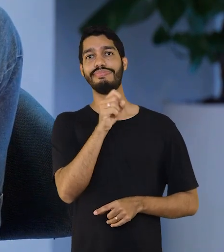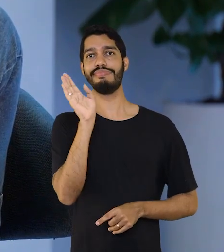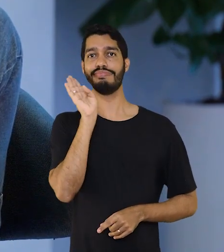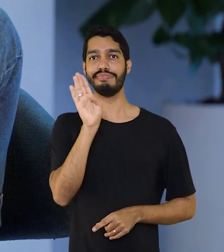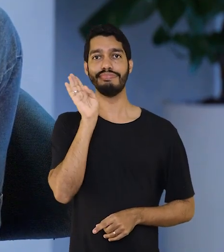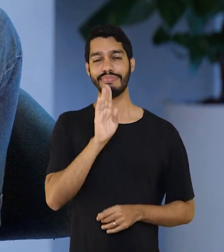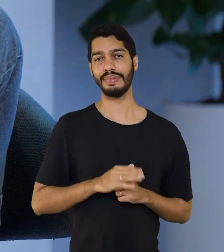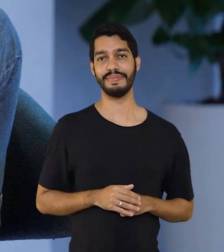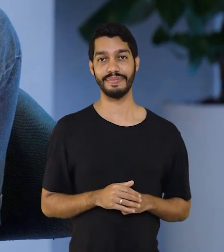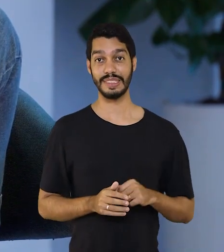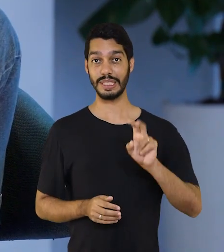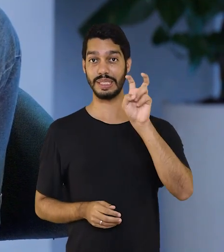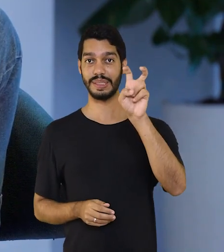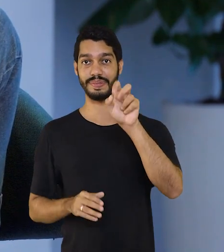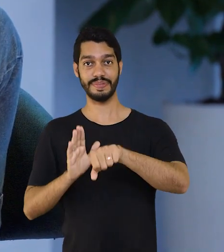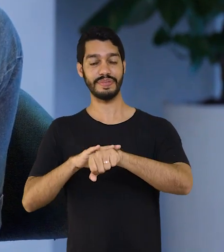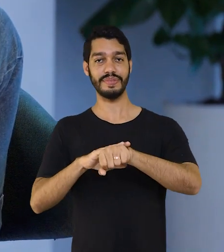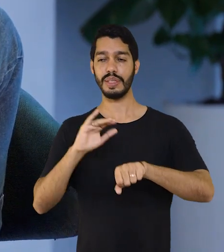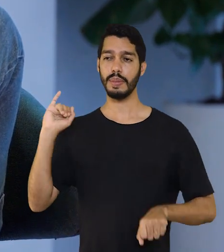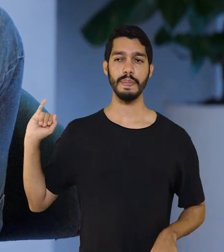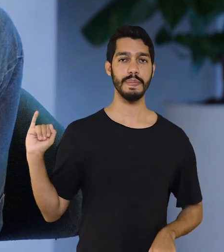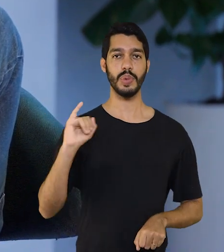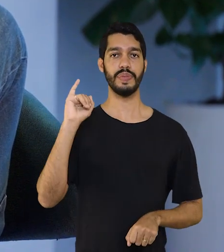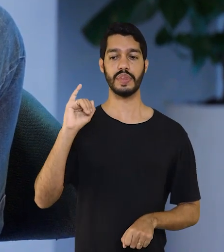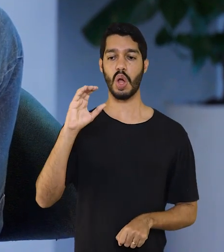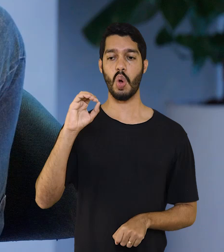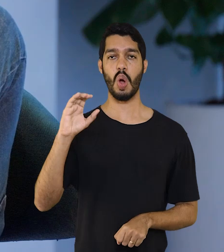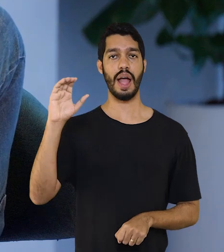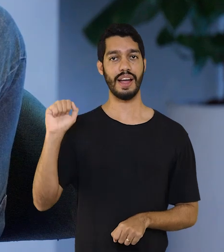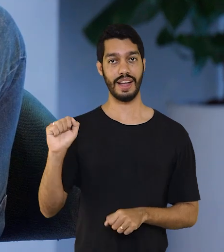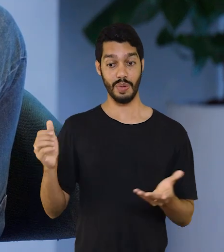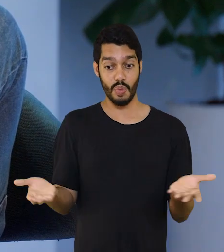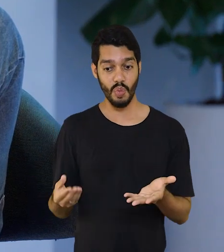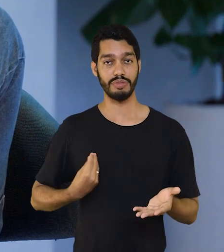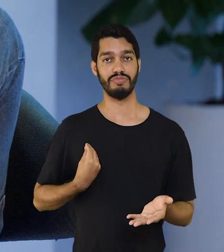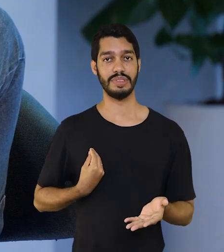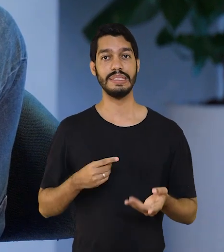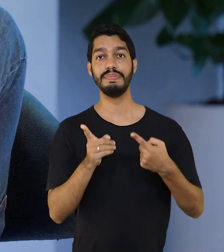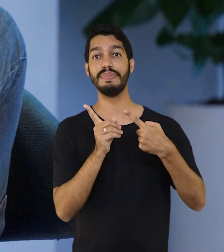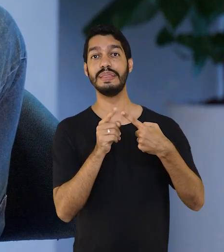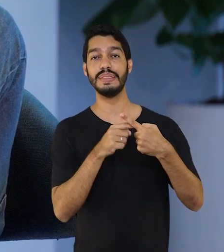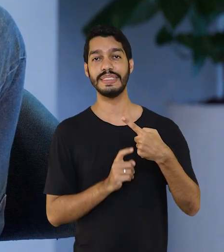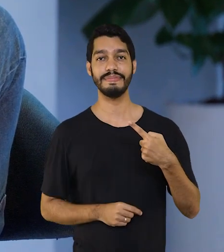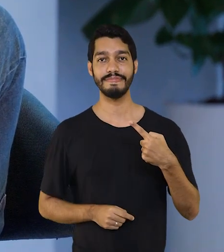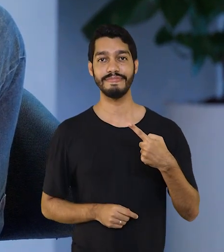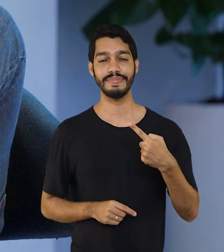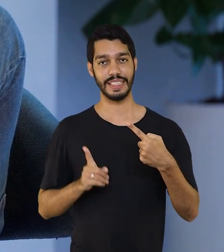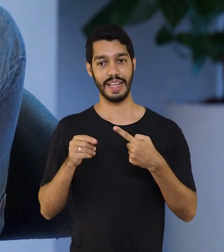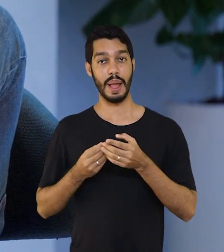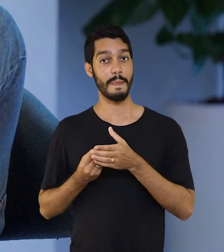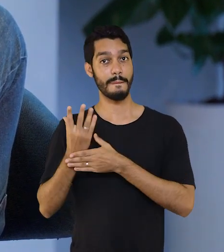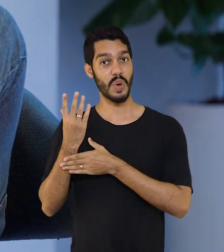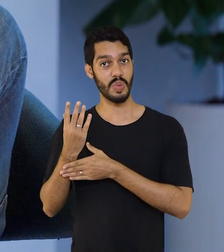que maneiro, isso aqui é incrível. 5 momentos em que foram determinantes para a Coca virar o que ela virou hoje. Tá? O primeiro